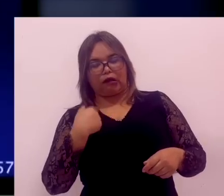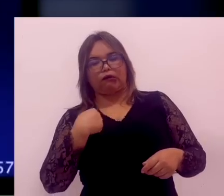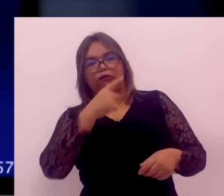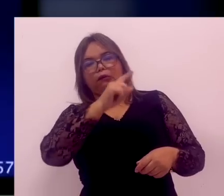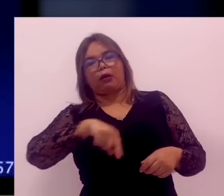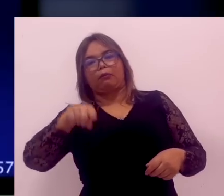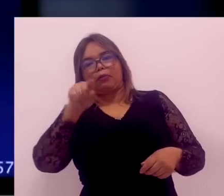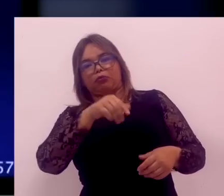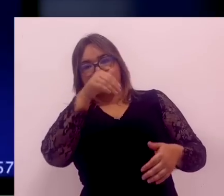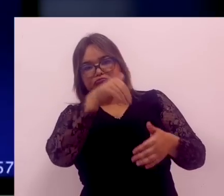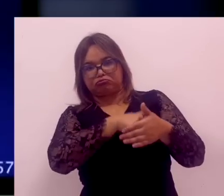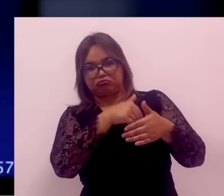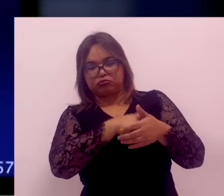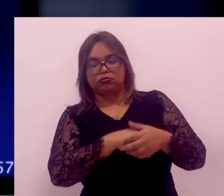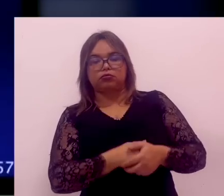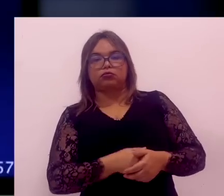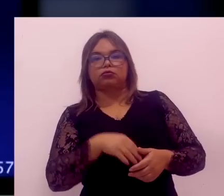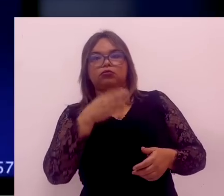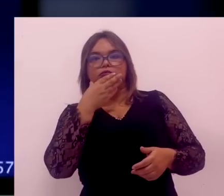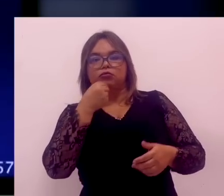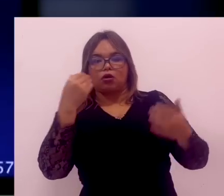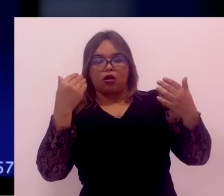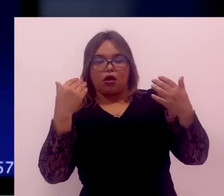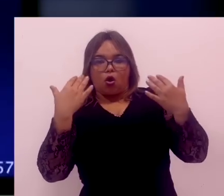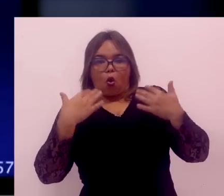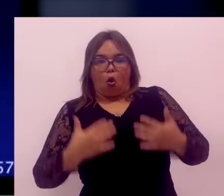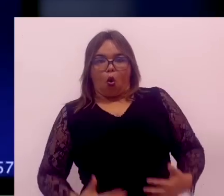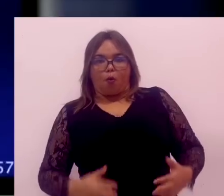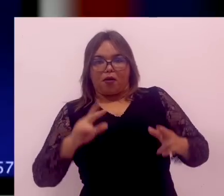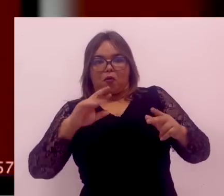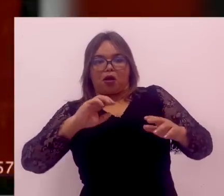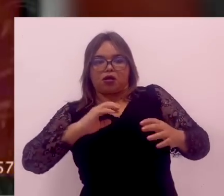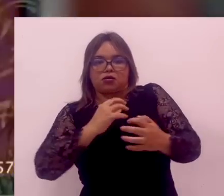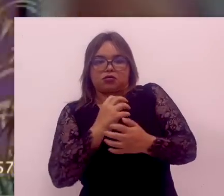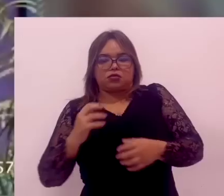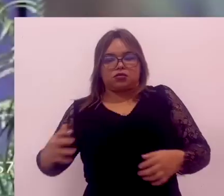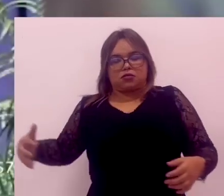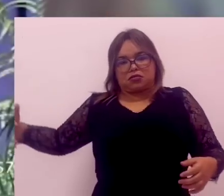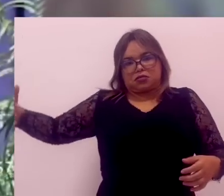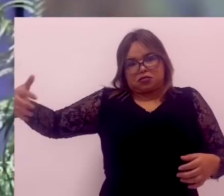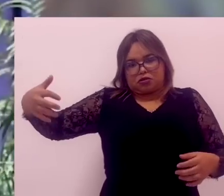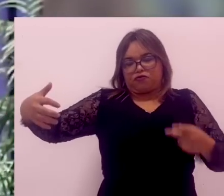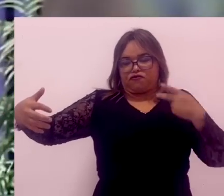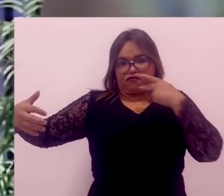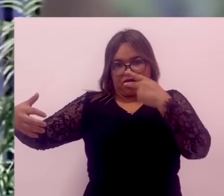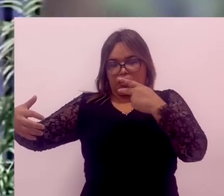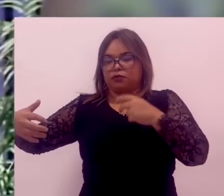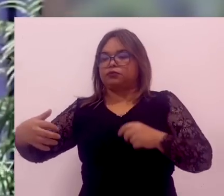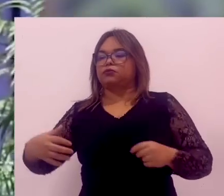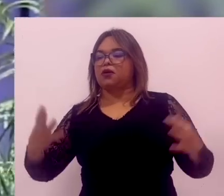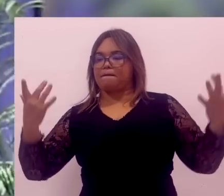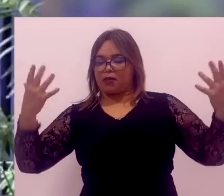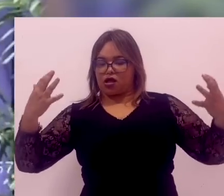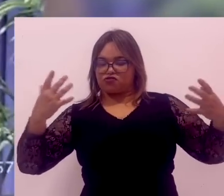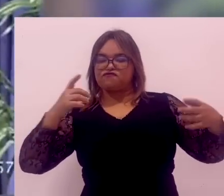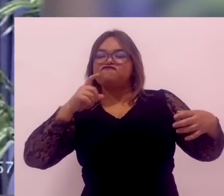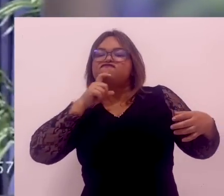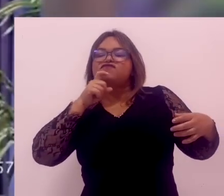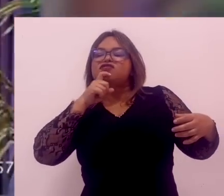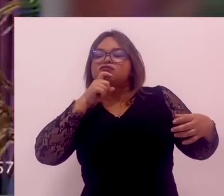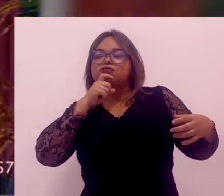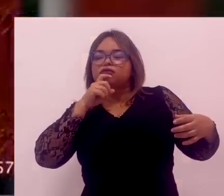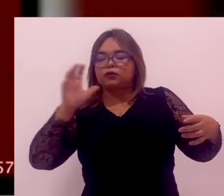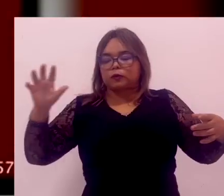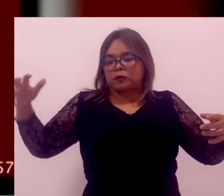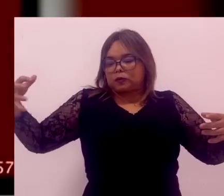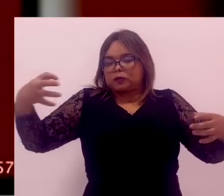braços ao redor do candidato que então fala. E que esses braços frios me envolvam para sempre se eu voluntariamente